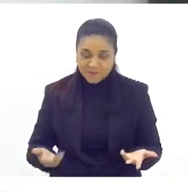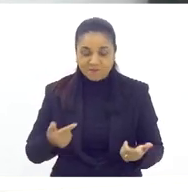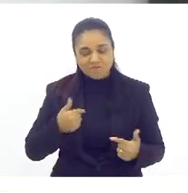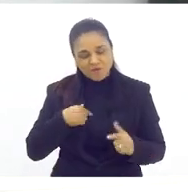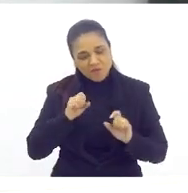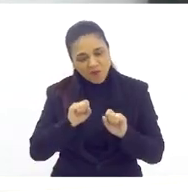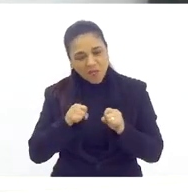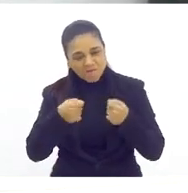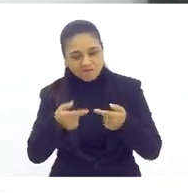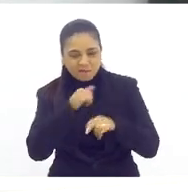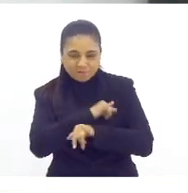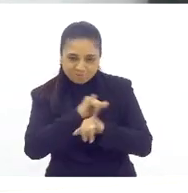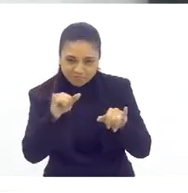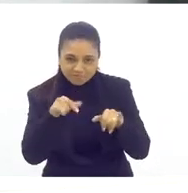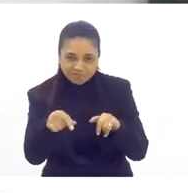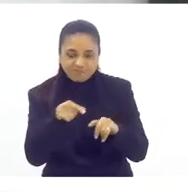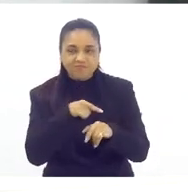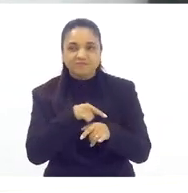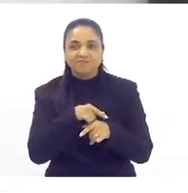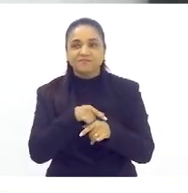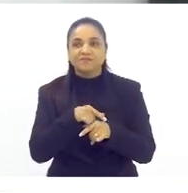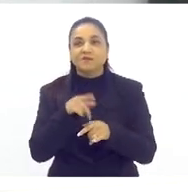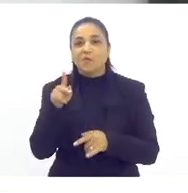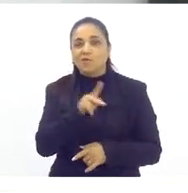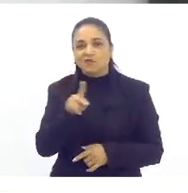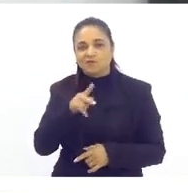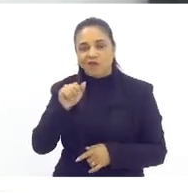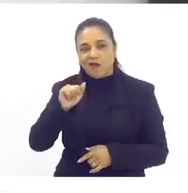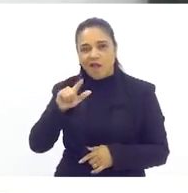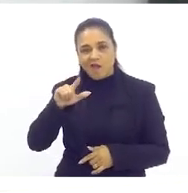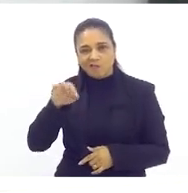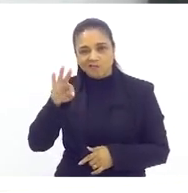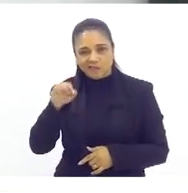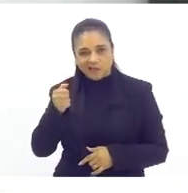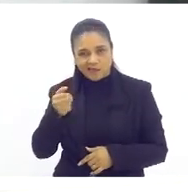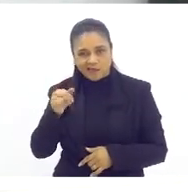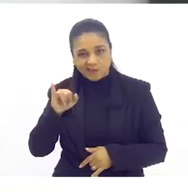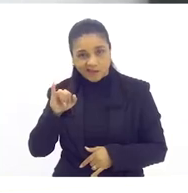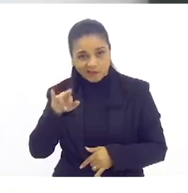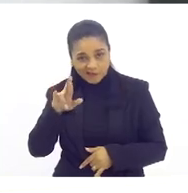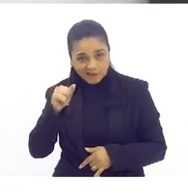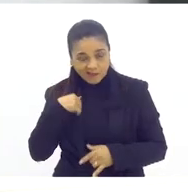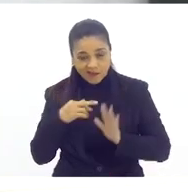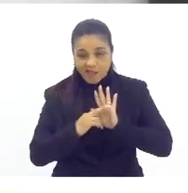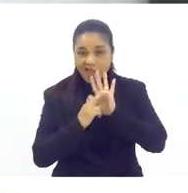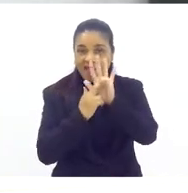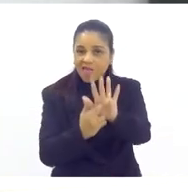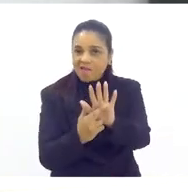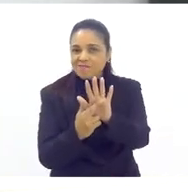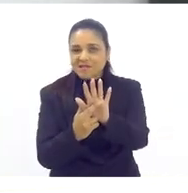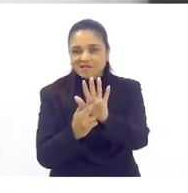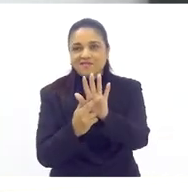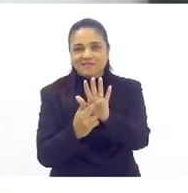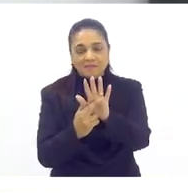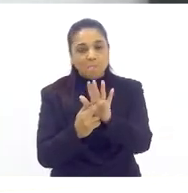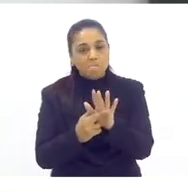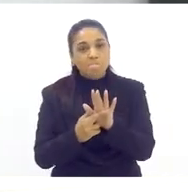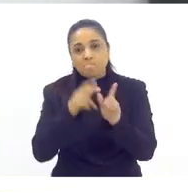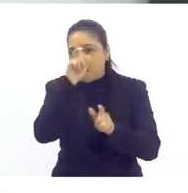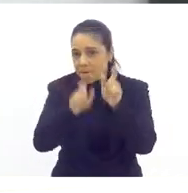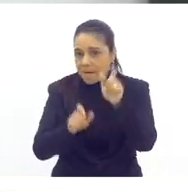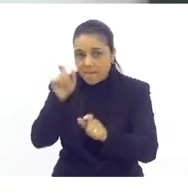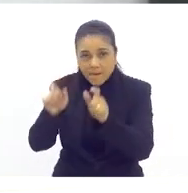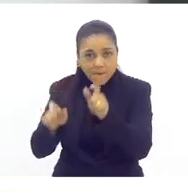reforçar aqui com vocês o professor Altair ele representa nesse momento muito gente são poucos não tá